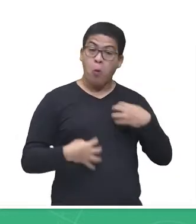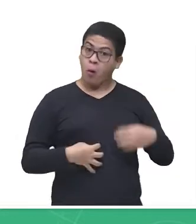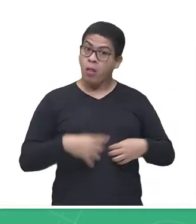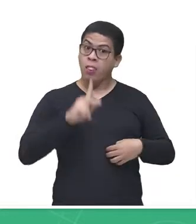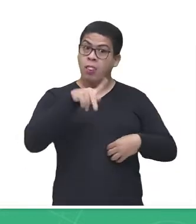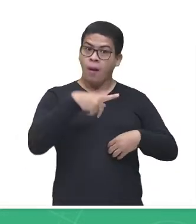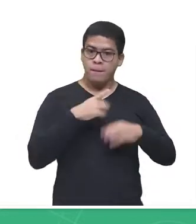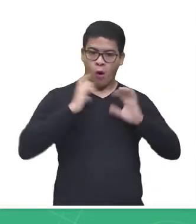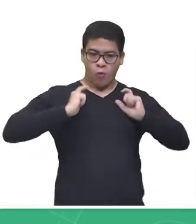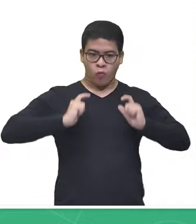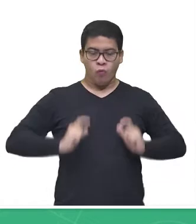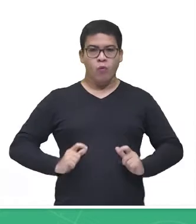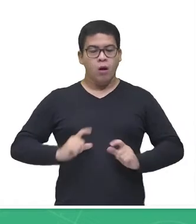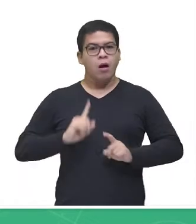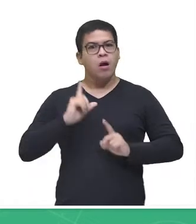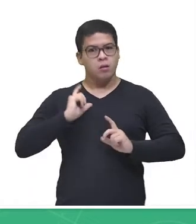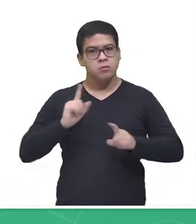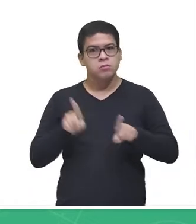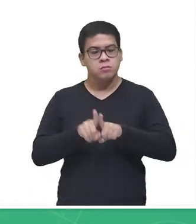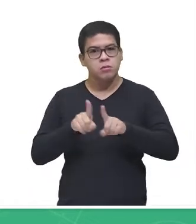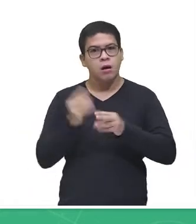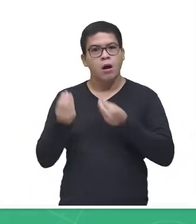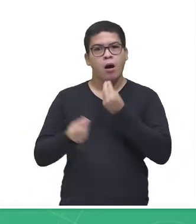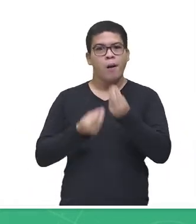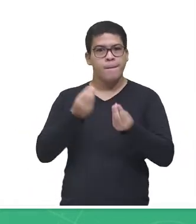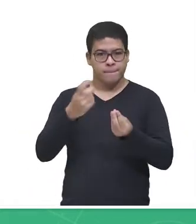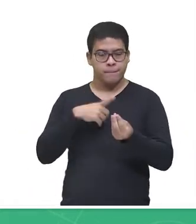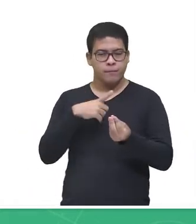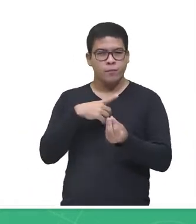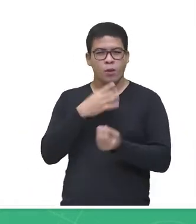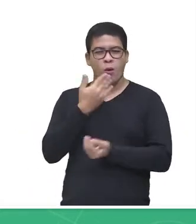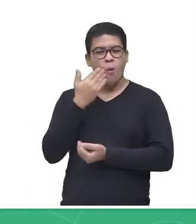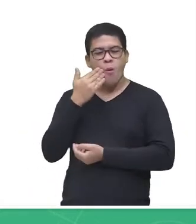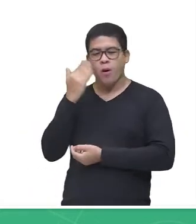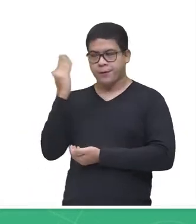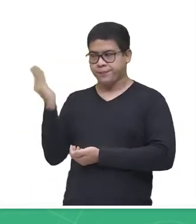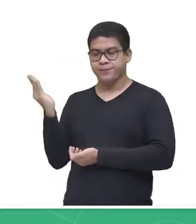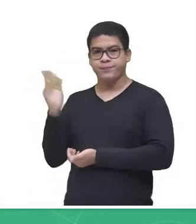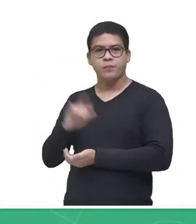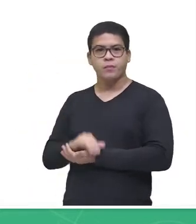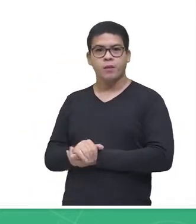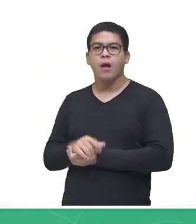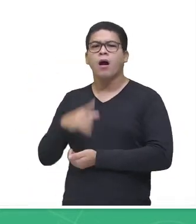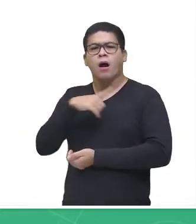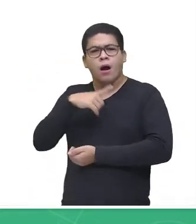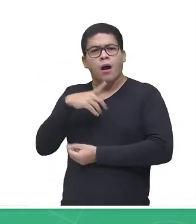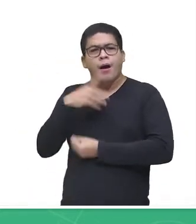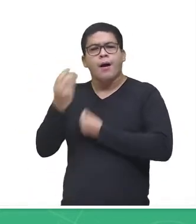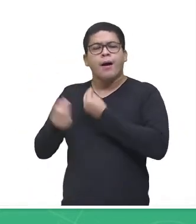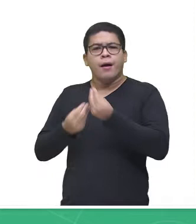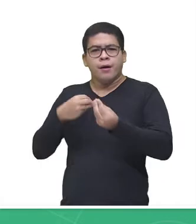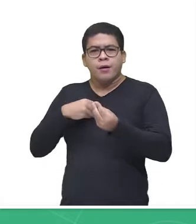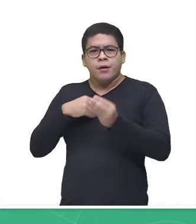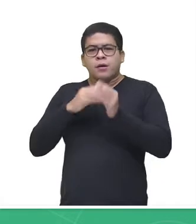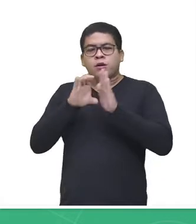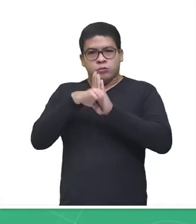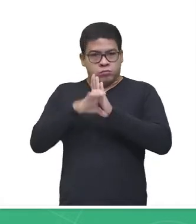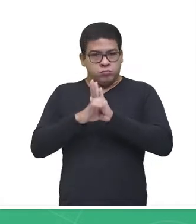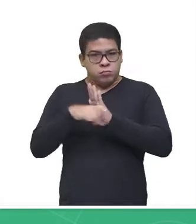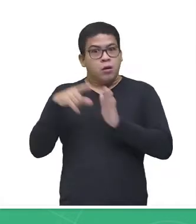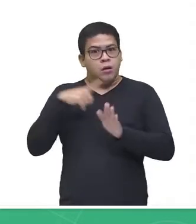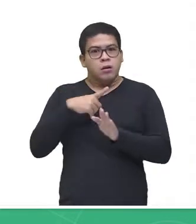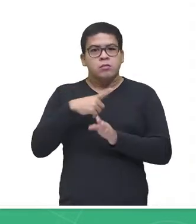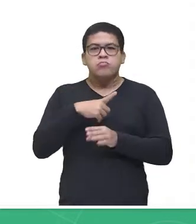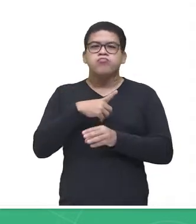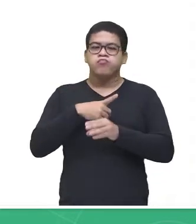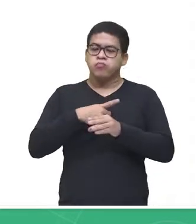ali para uma determinada função, né? Elas têm aí as organelas que vão atuar como pequenos órgãos e vão ter funções